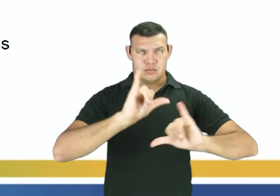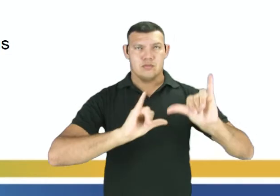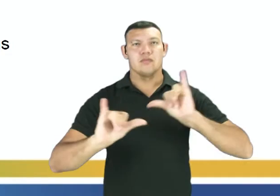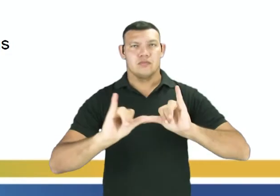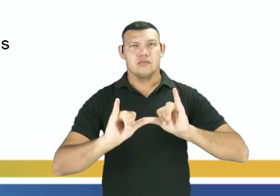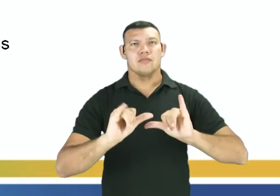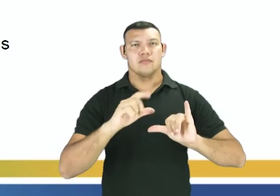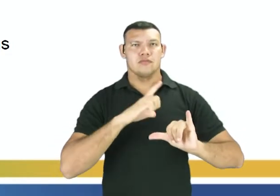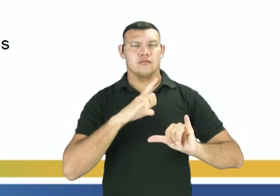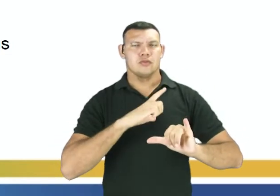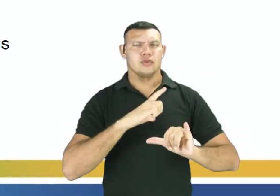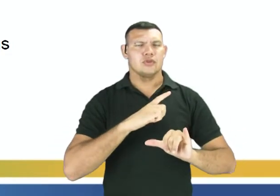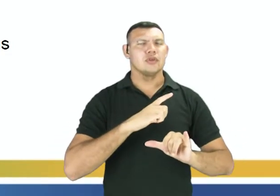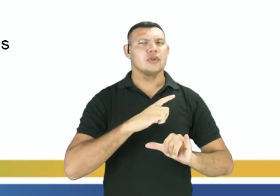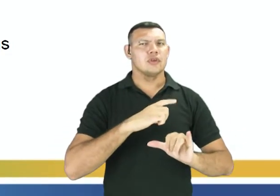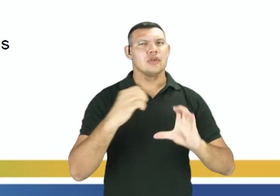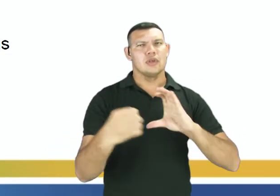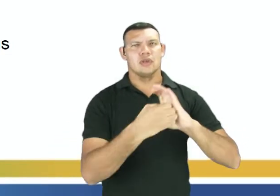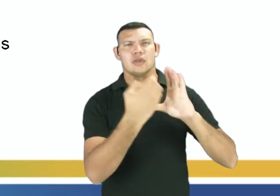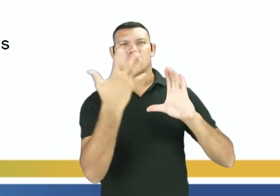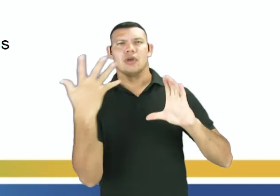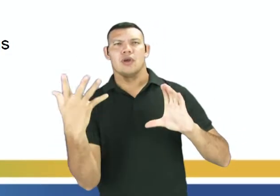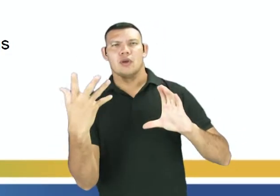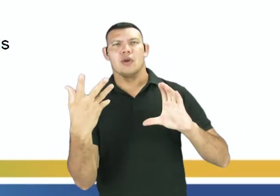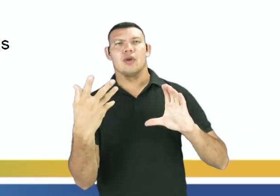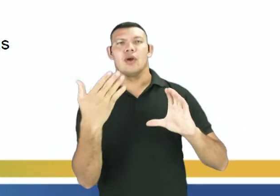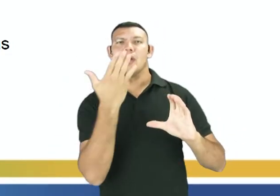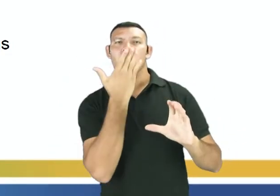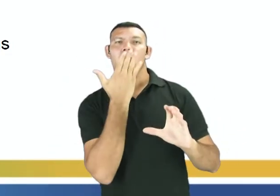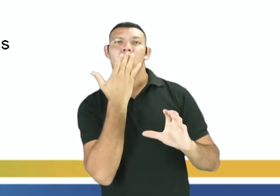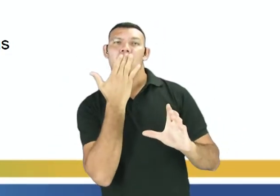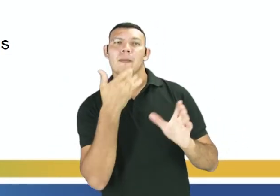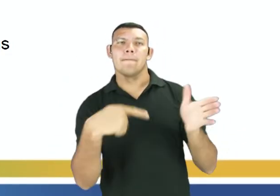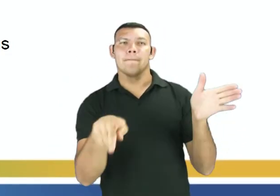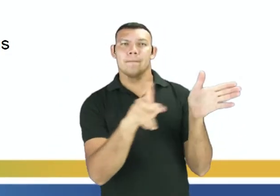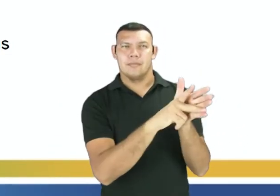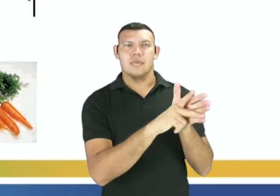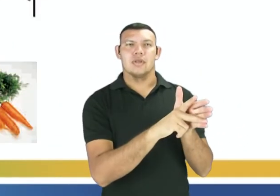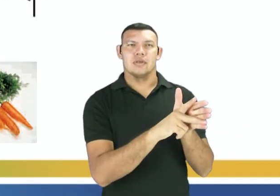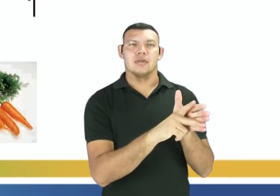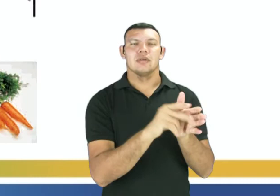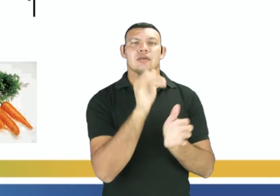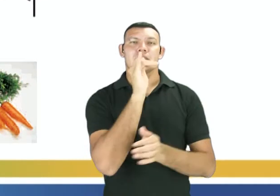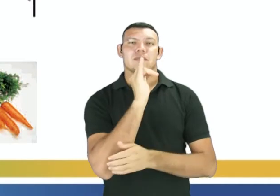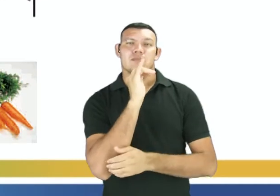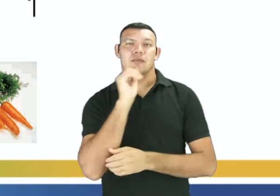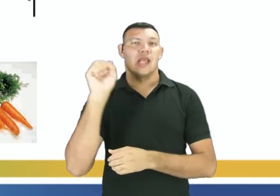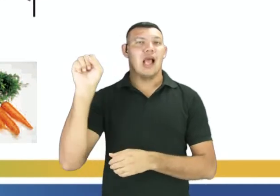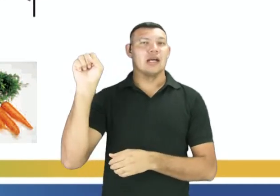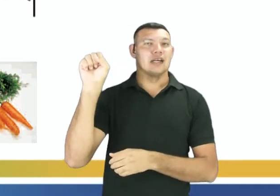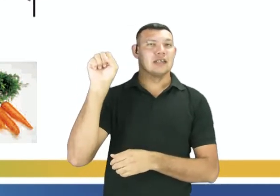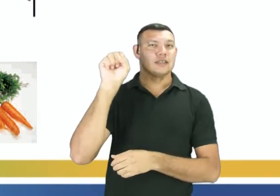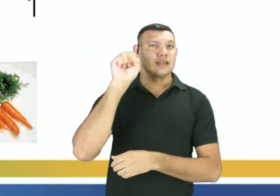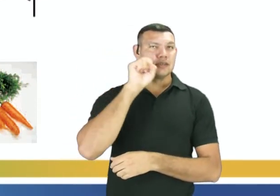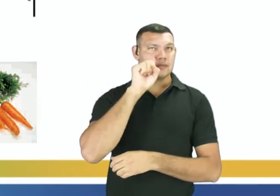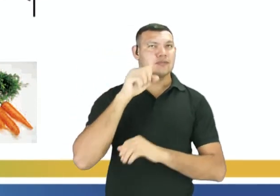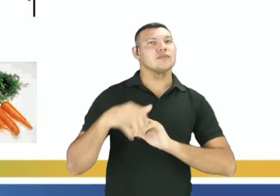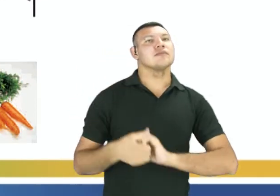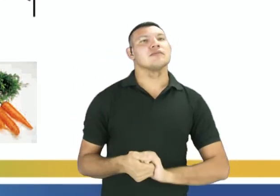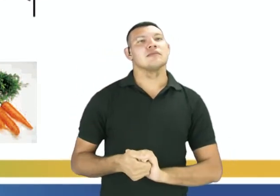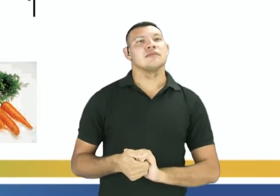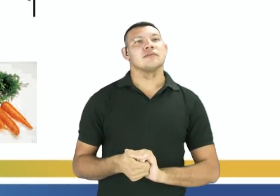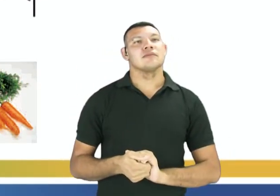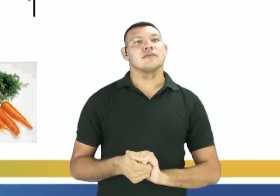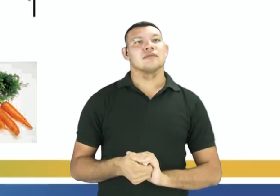está presente na melancia, e também o beta-caroteno, que está presente na cenoura. Nós temos aqui o exemplo de